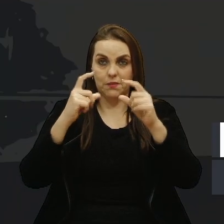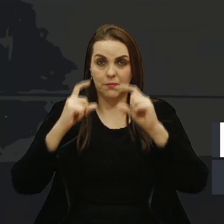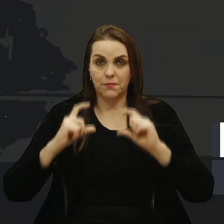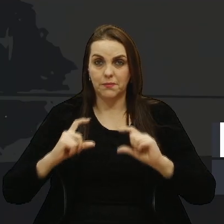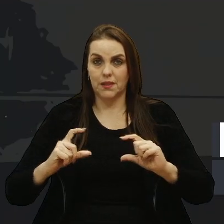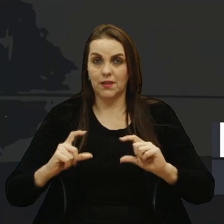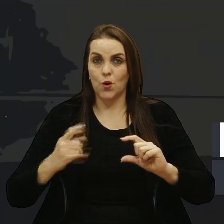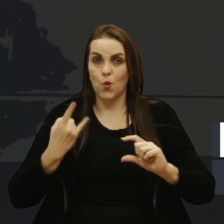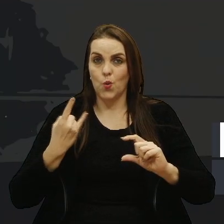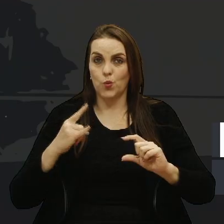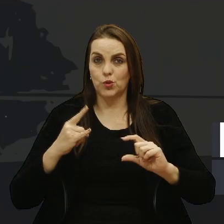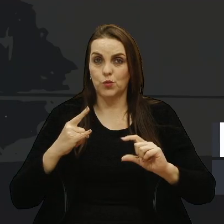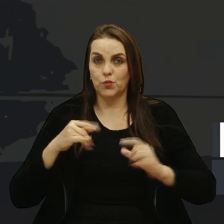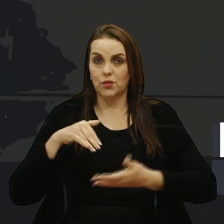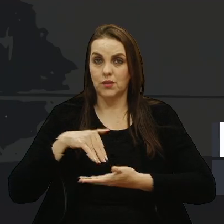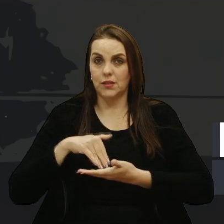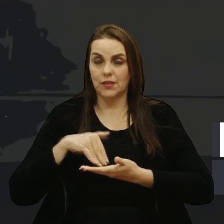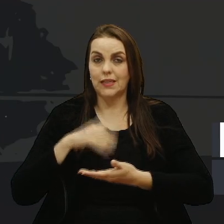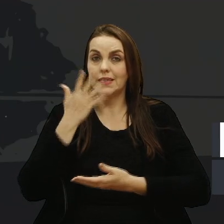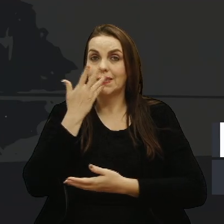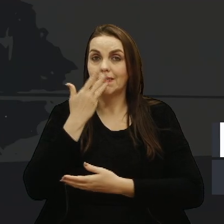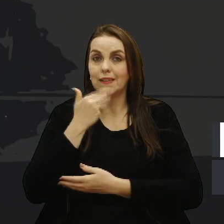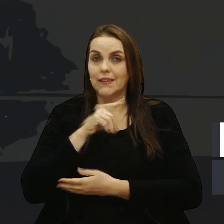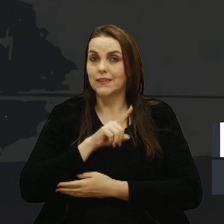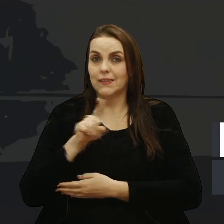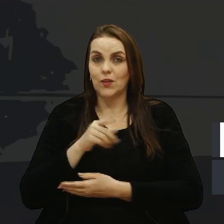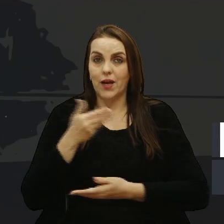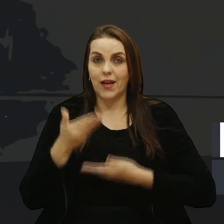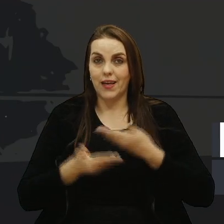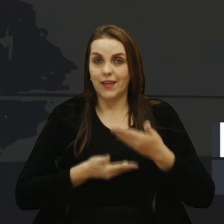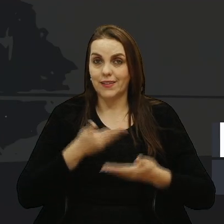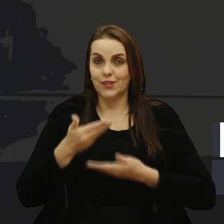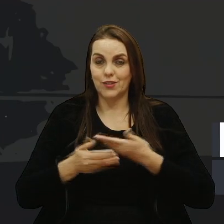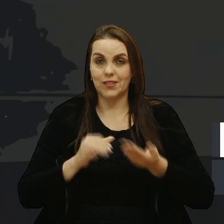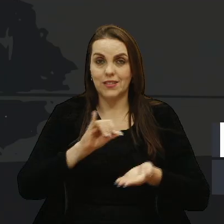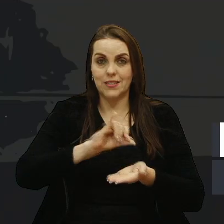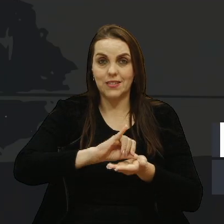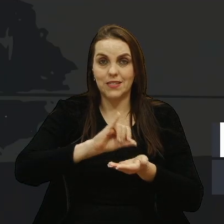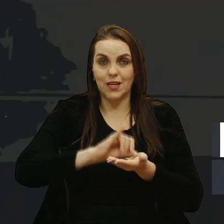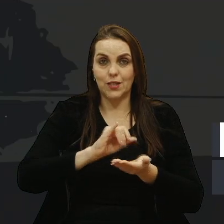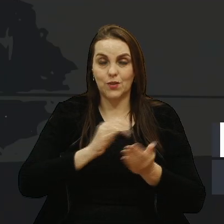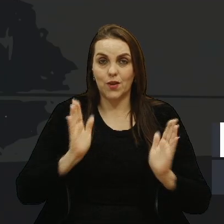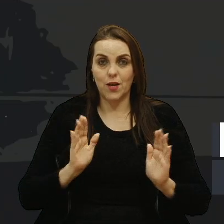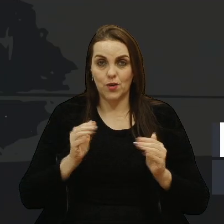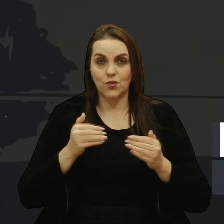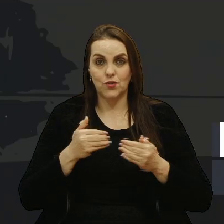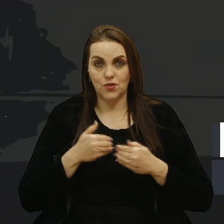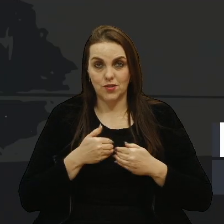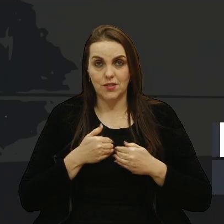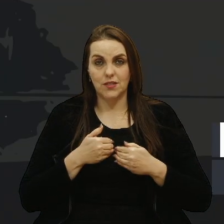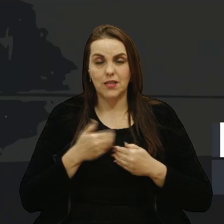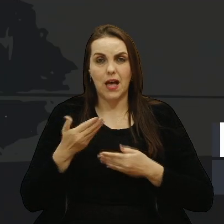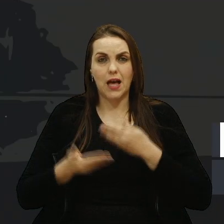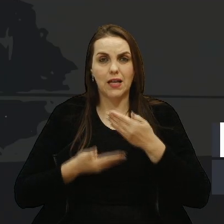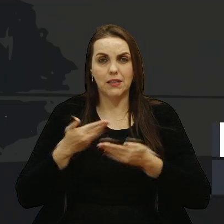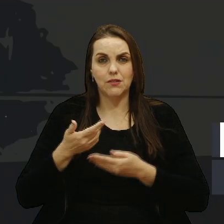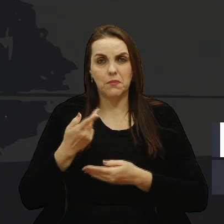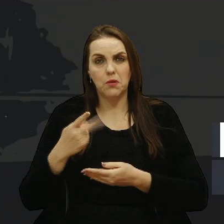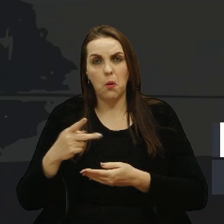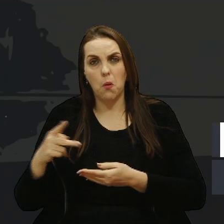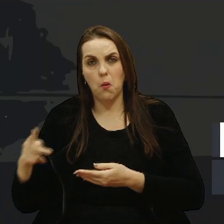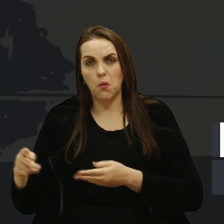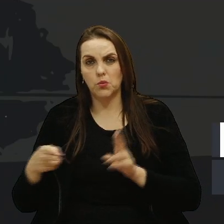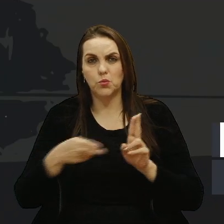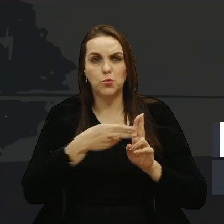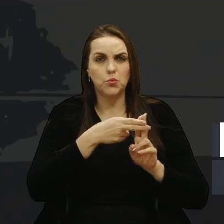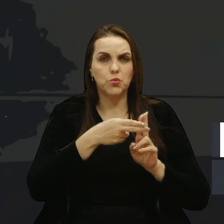que as crianças que não são atendidas no centro do autista estão sendo atendidas em outros serviços da rede SUS em